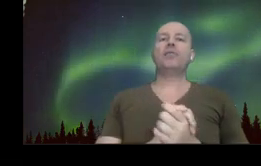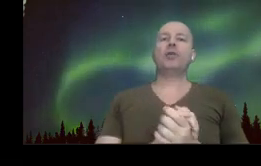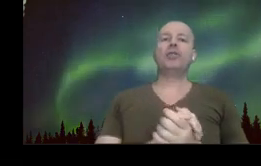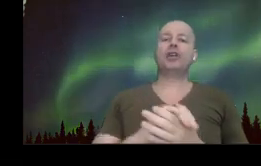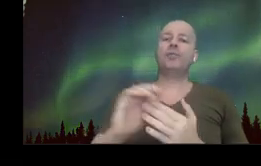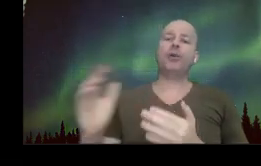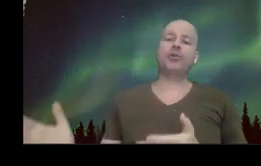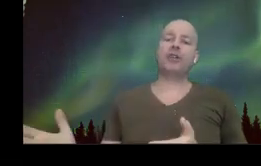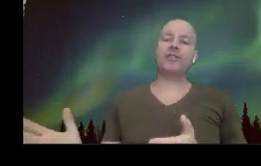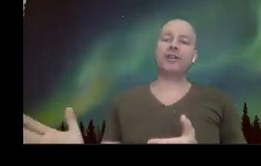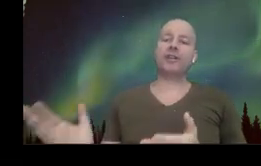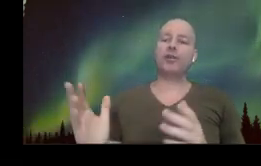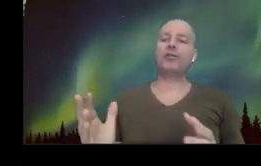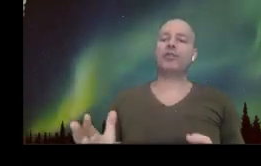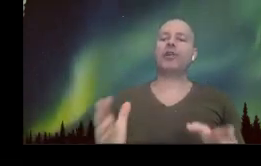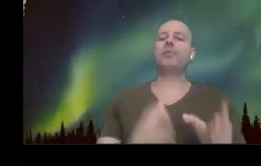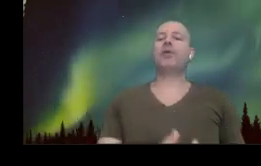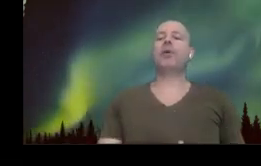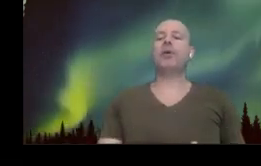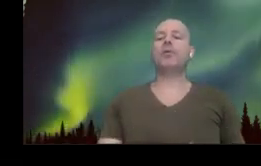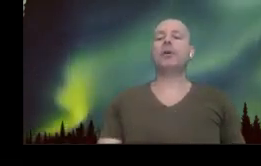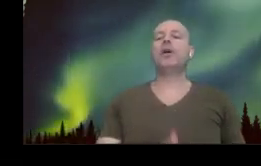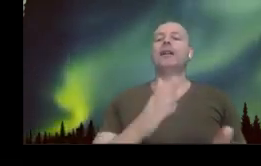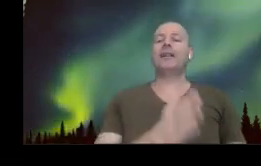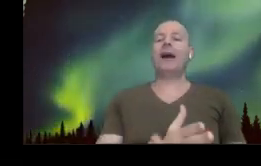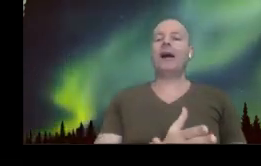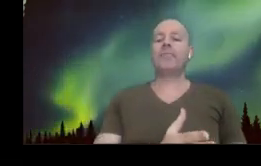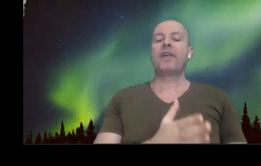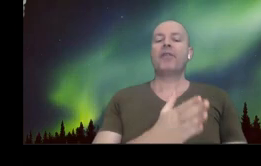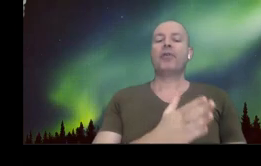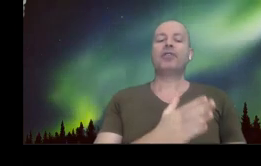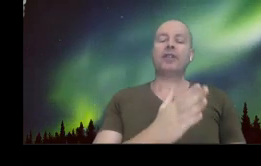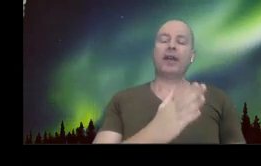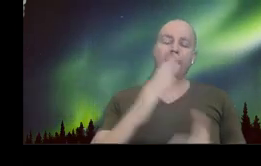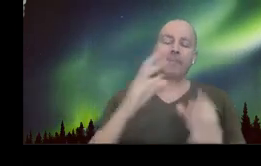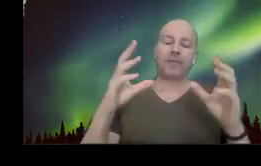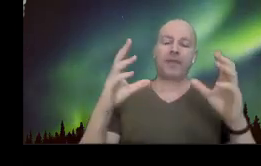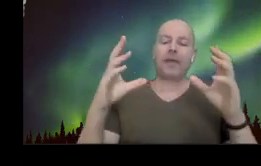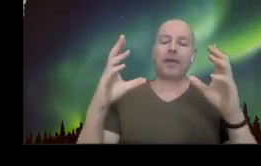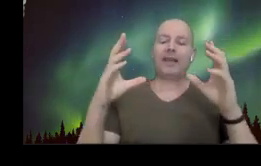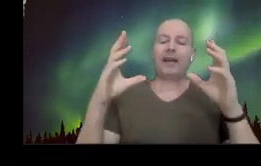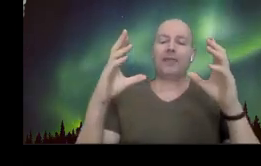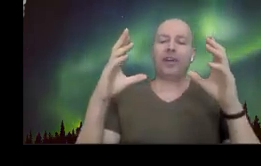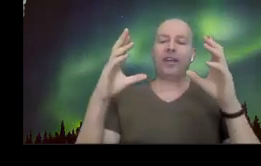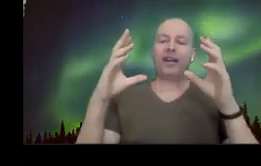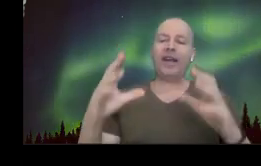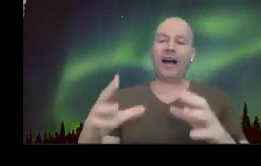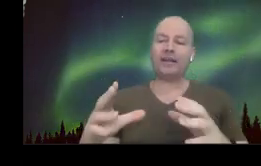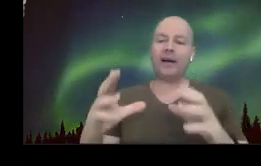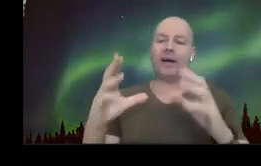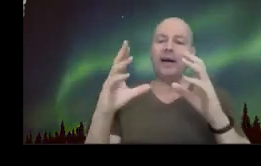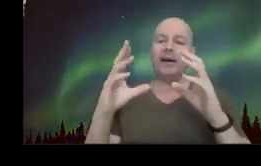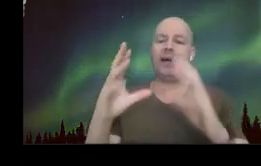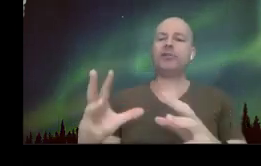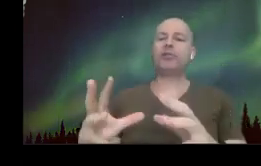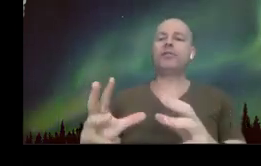A reserva biológica de Poço das Antas, onde você tem o mico-leão. Lá você tem, ela foi